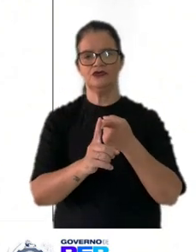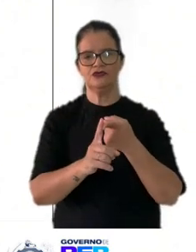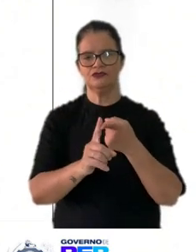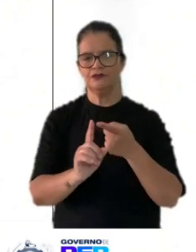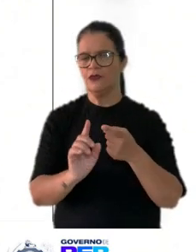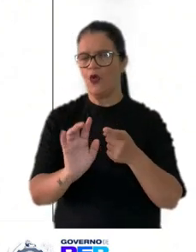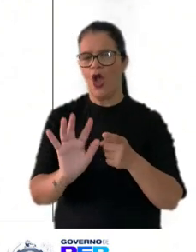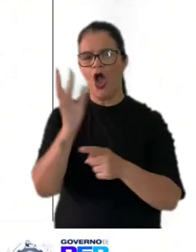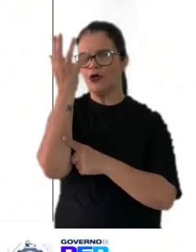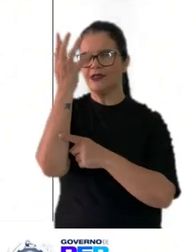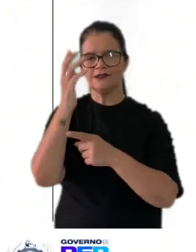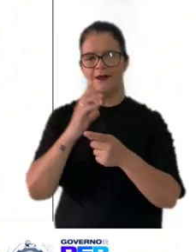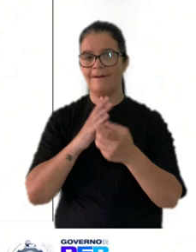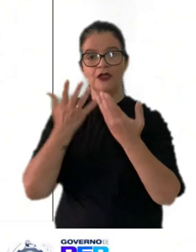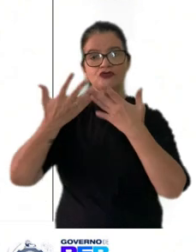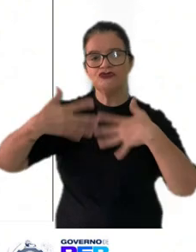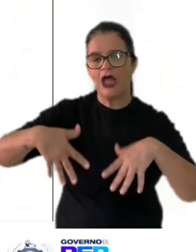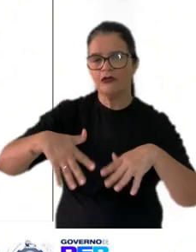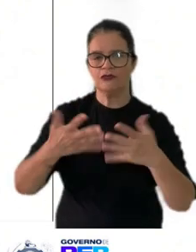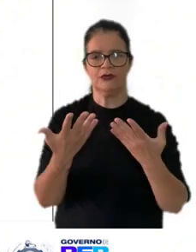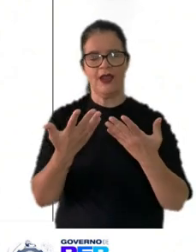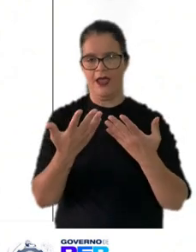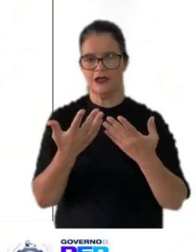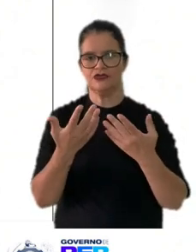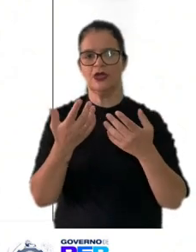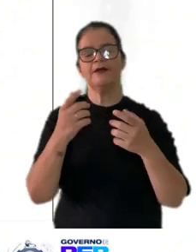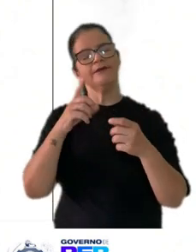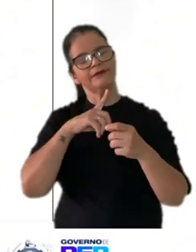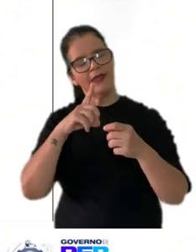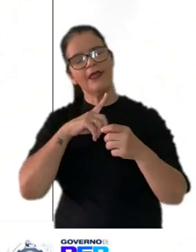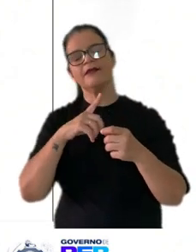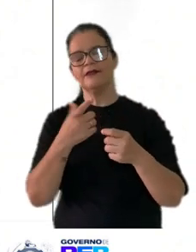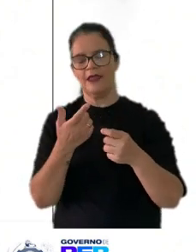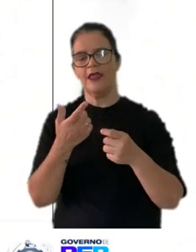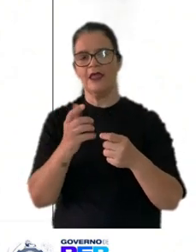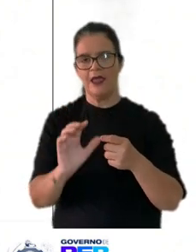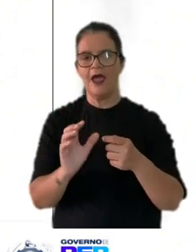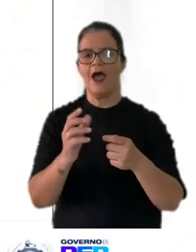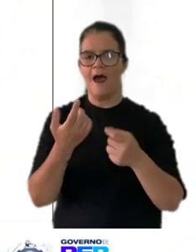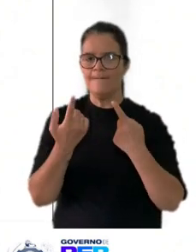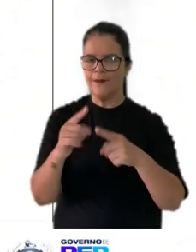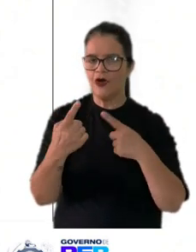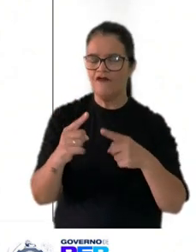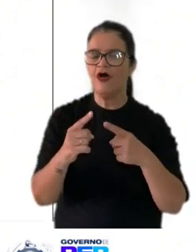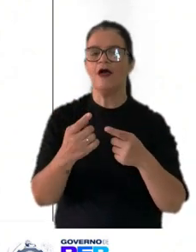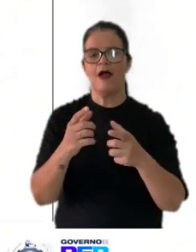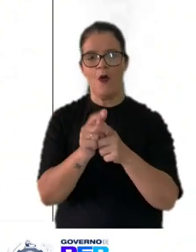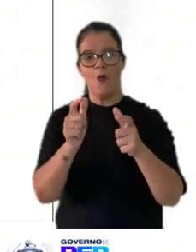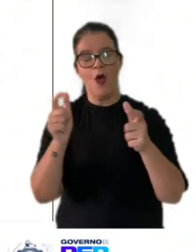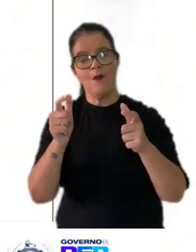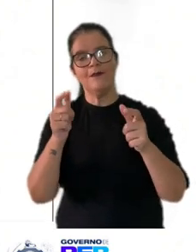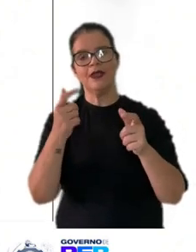tendem a provocar um aumento nas taxas de ansiedade e depressão né and